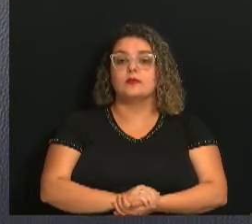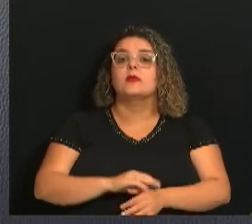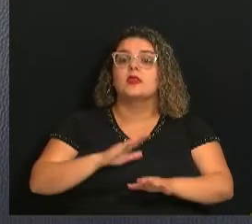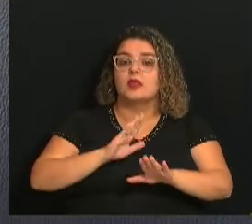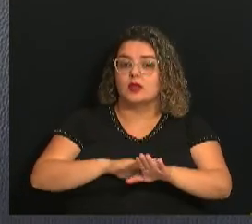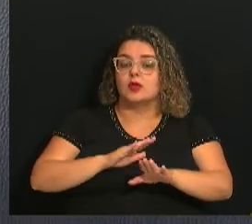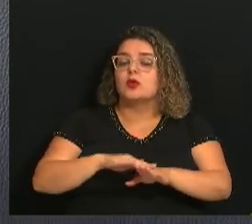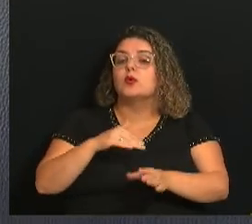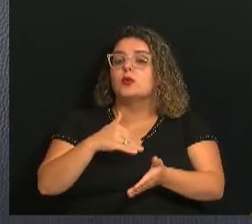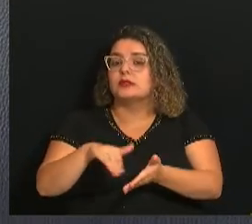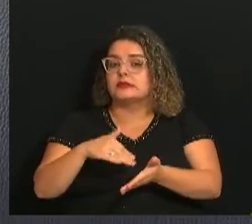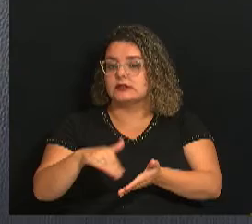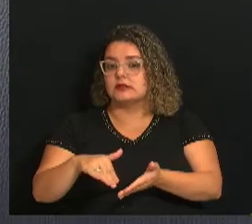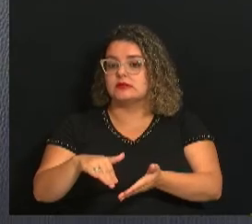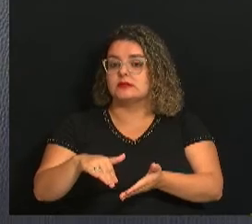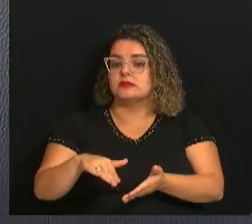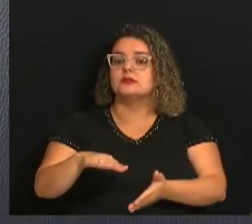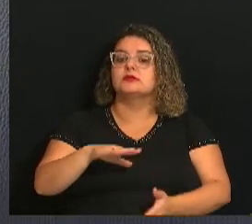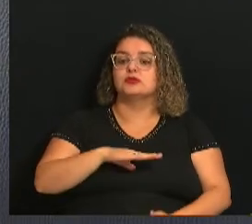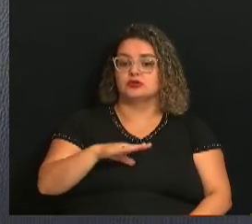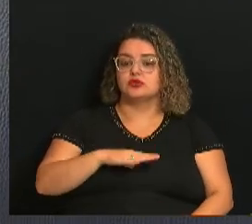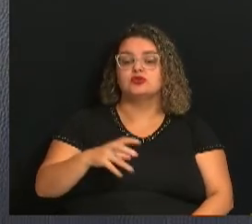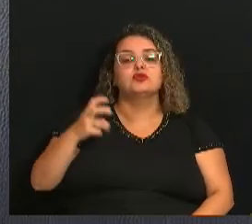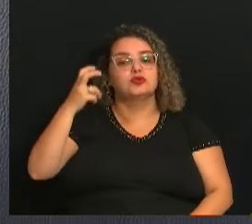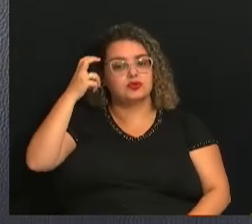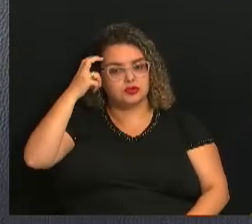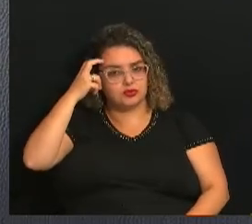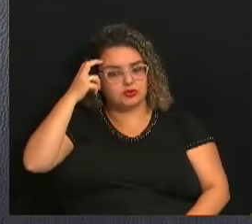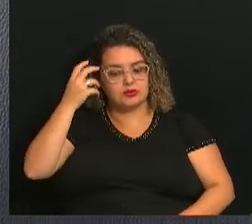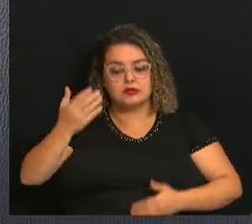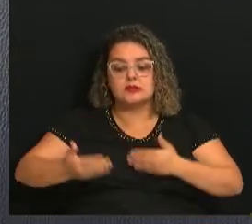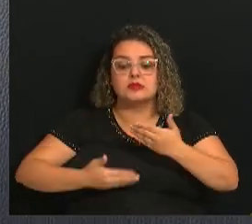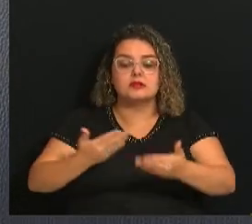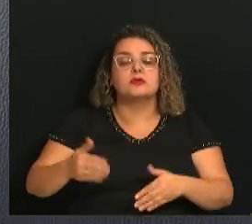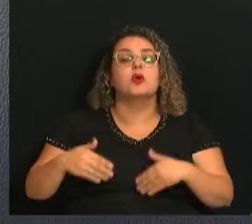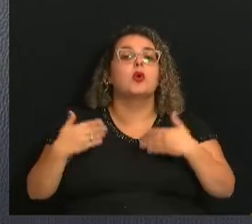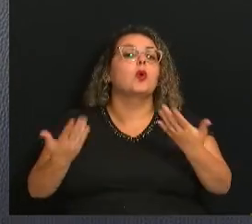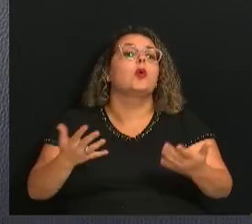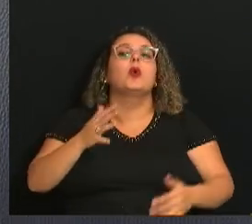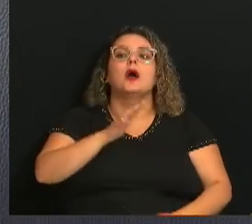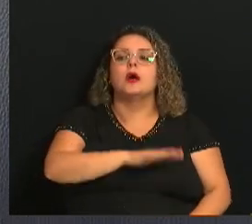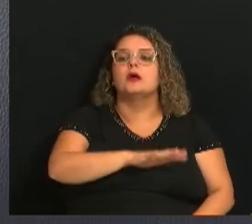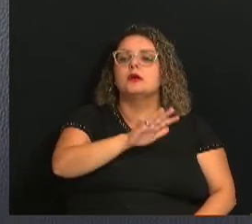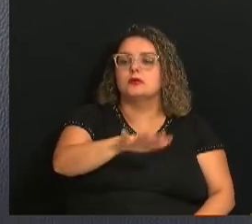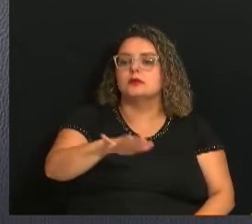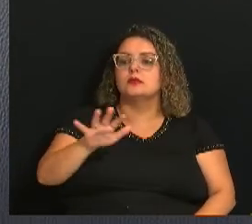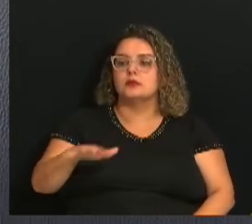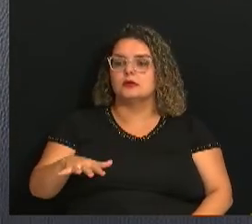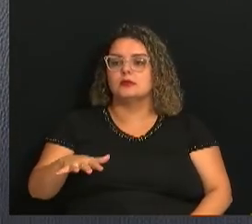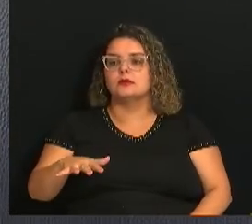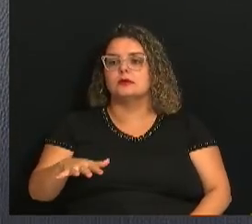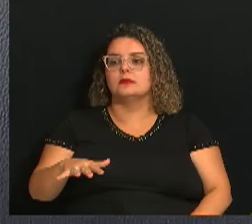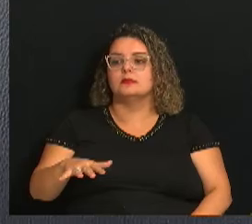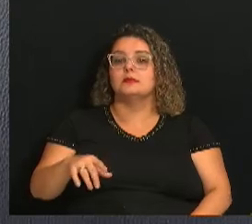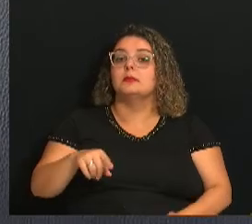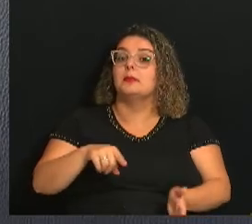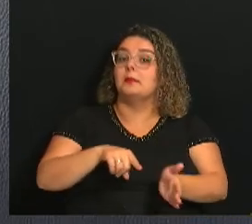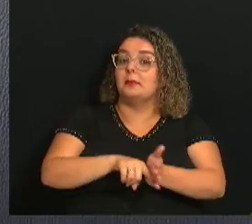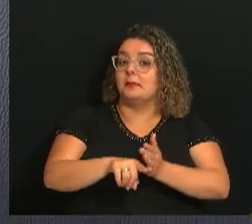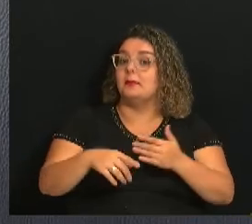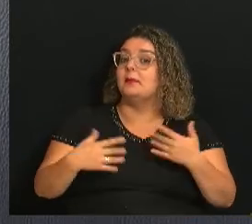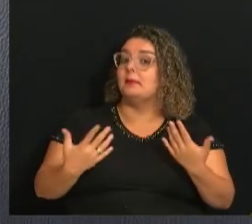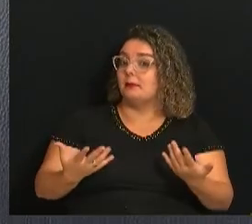Secretaria Municipal de Cultura está a serviço de que setores? Essa é uma pergunta cabulosa, né? Uma pergunta,